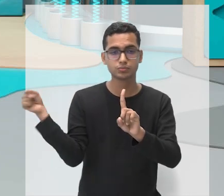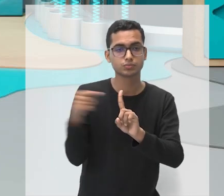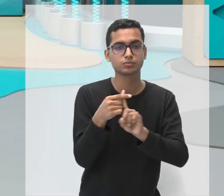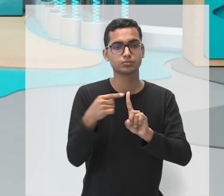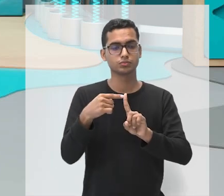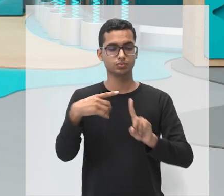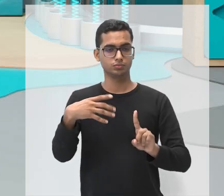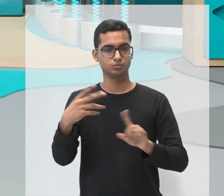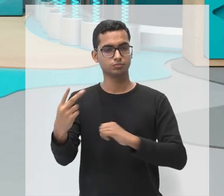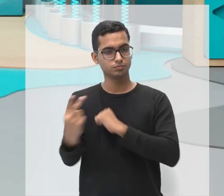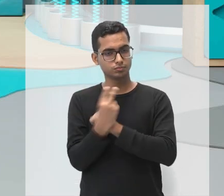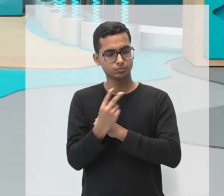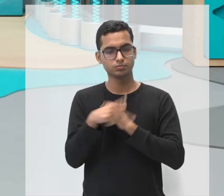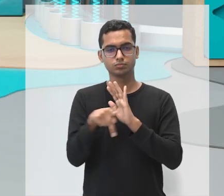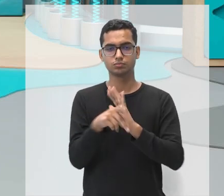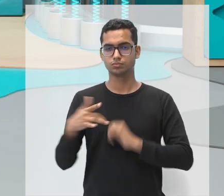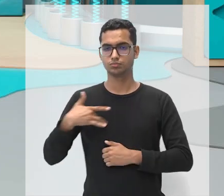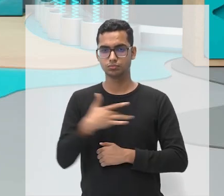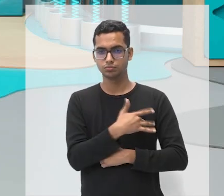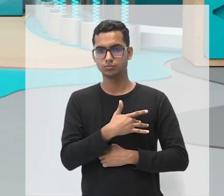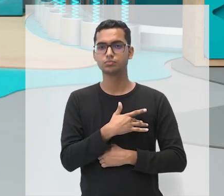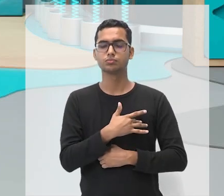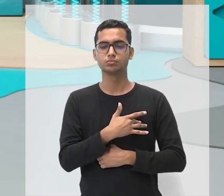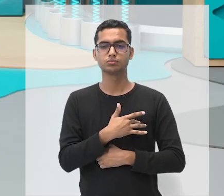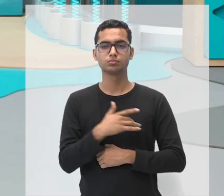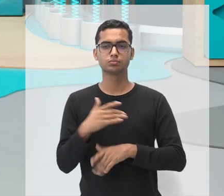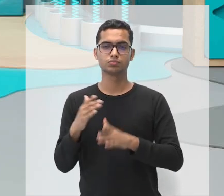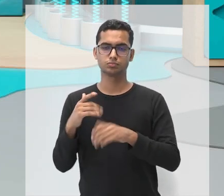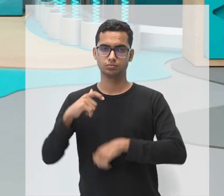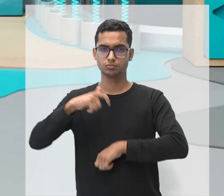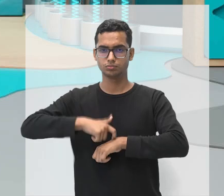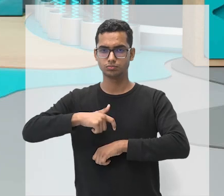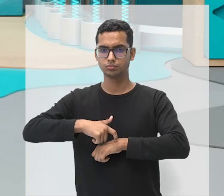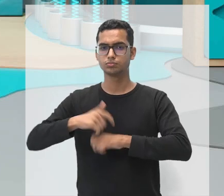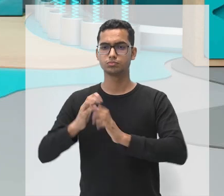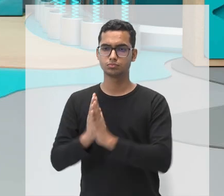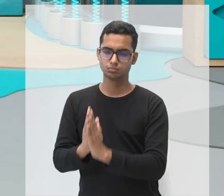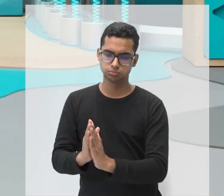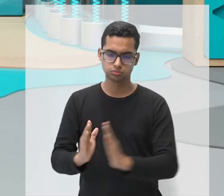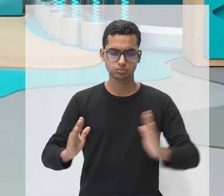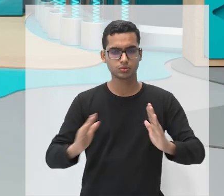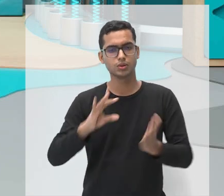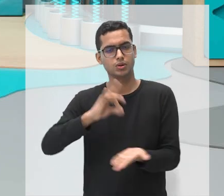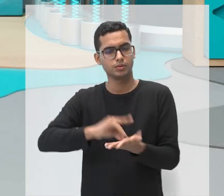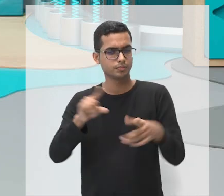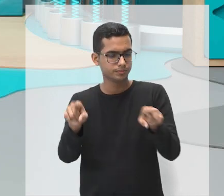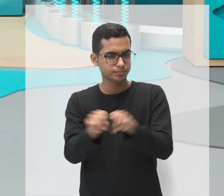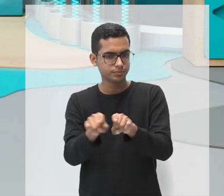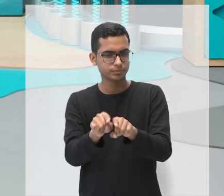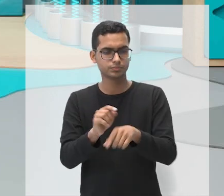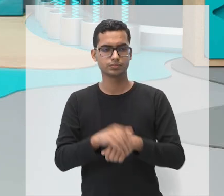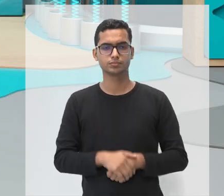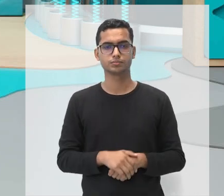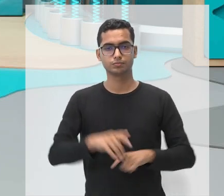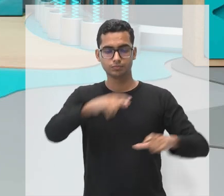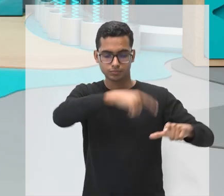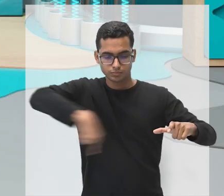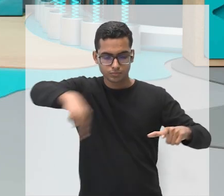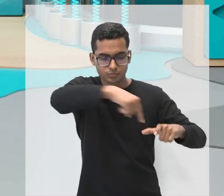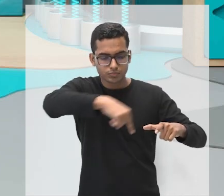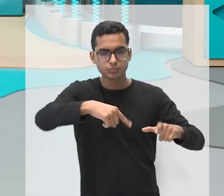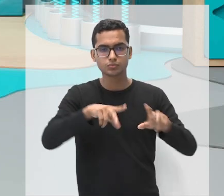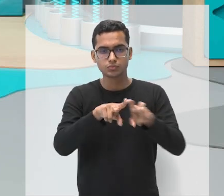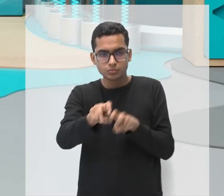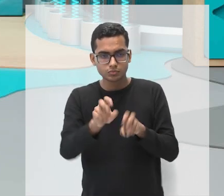de preservar a saúde a longo prazo, tá bom? O mini atletismo ele também vai produzir a